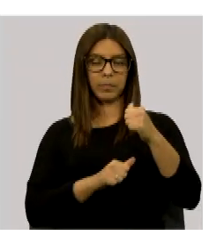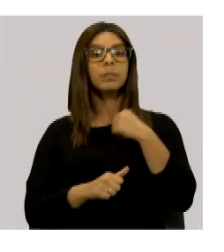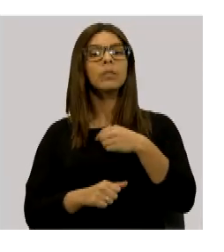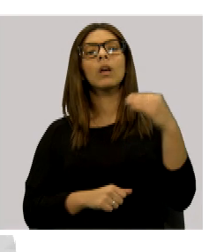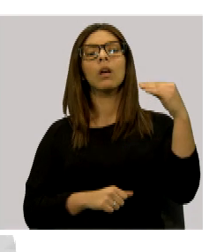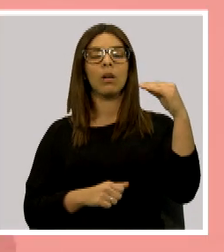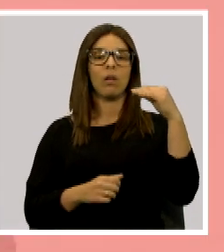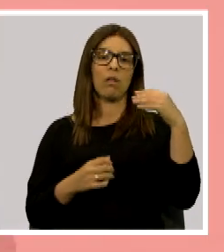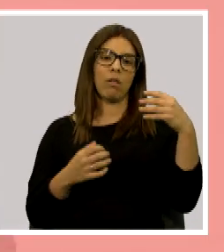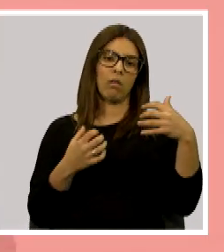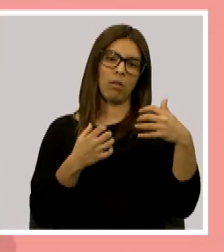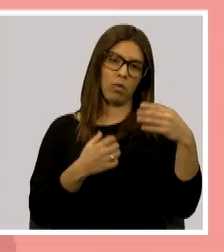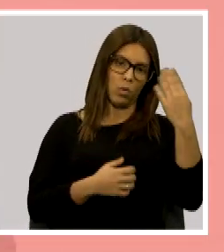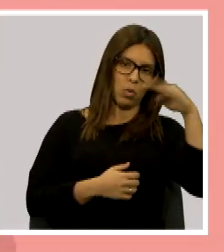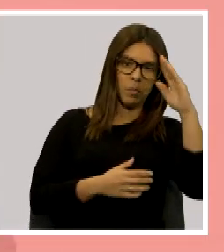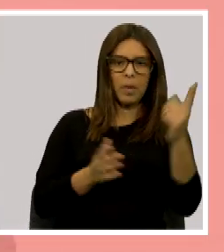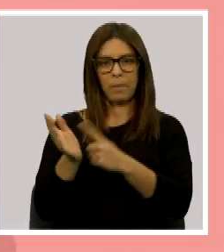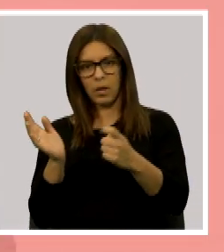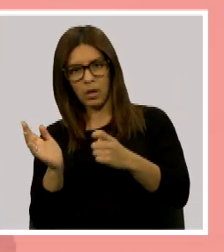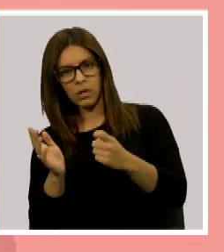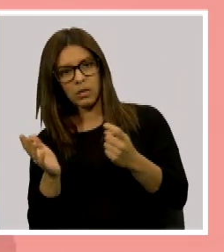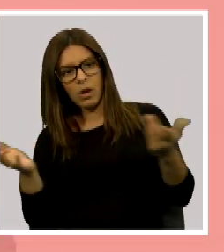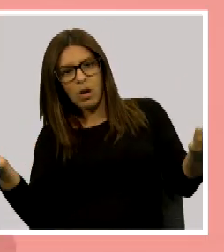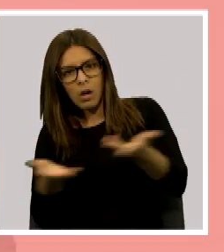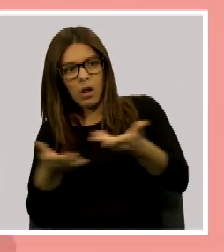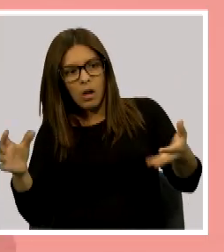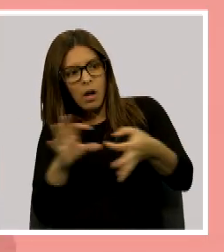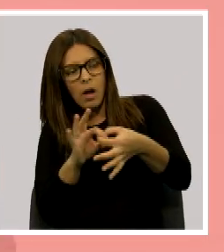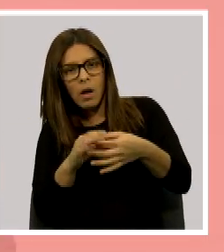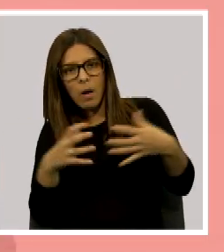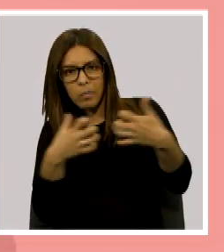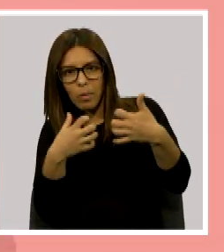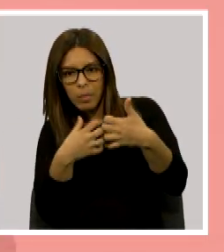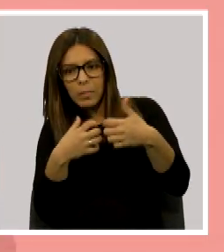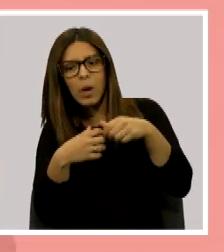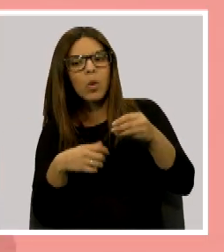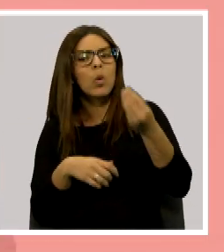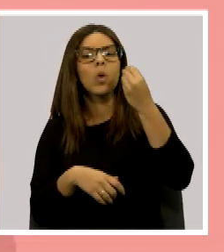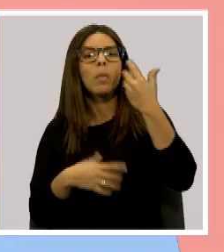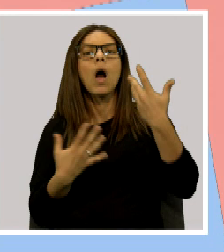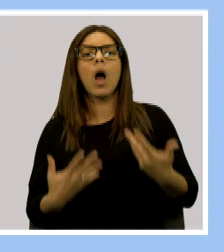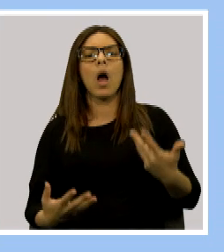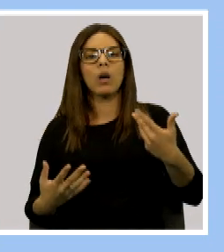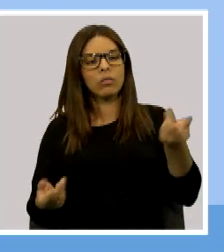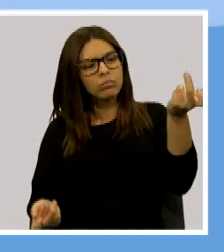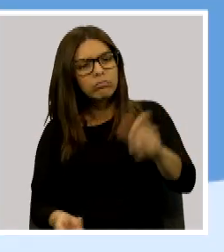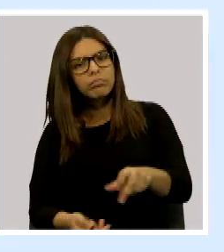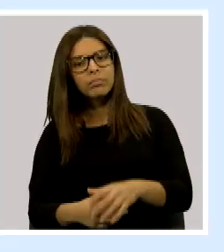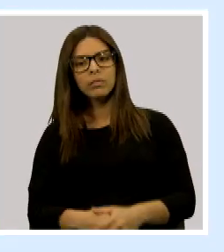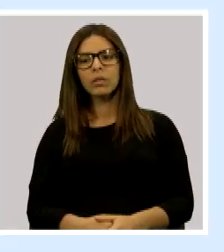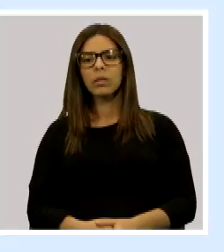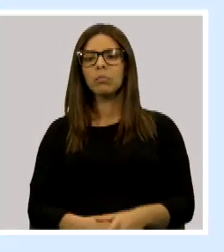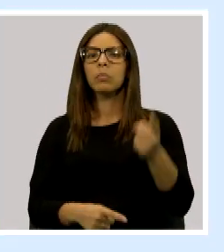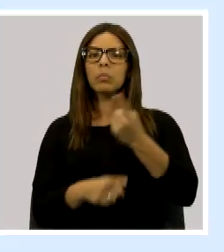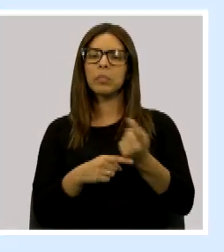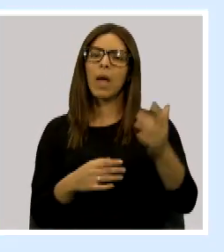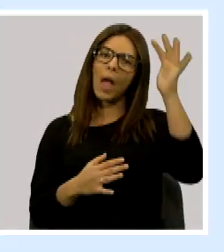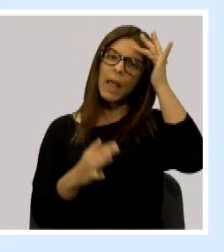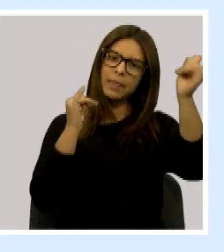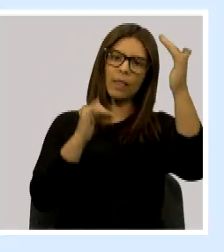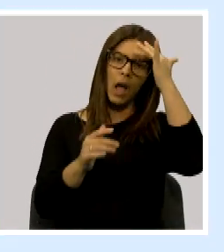Quando se fala em relações entre Cuba e os Estados Unidos, é habitual pensar em tensões e conflitos. Mas como é que os dois países chegaram ao ponto em que